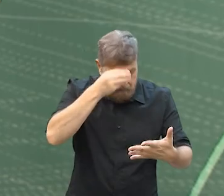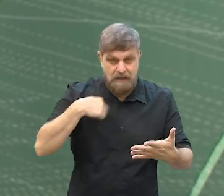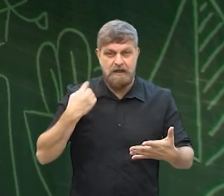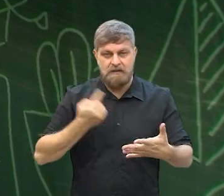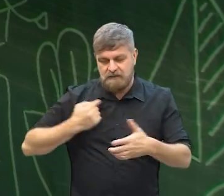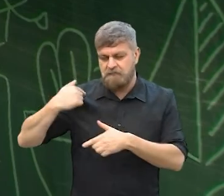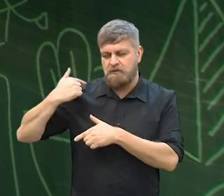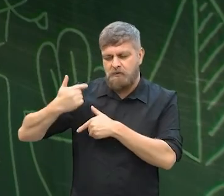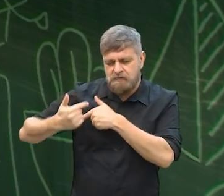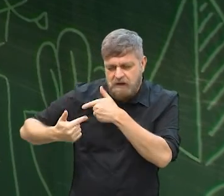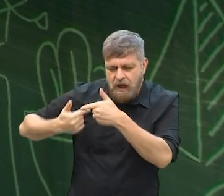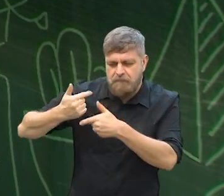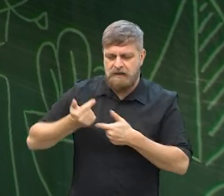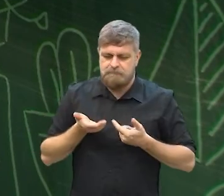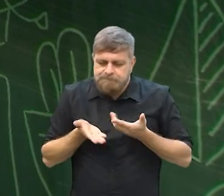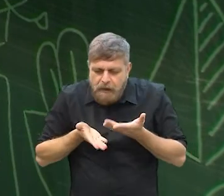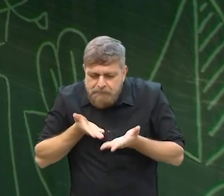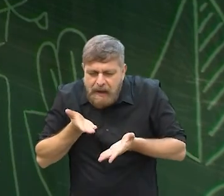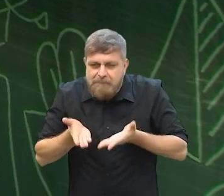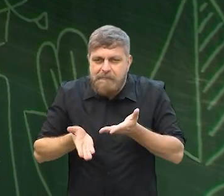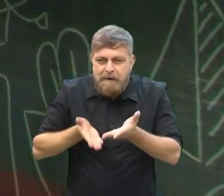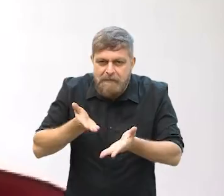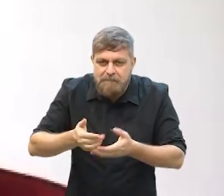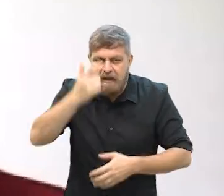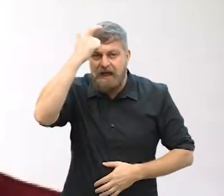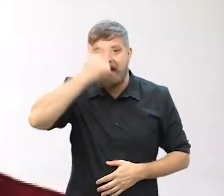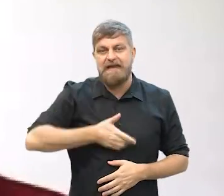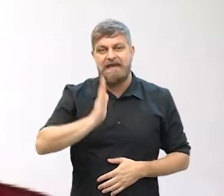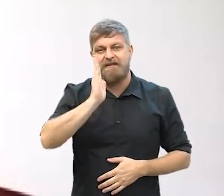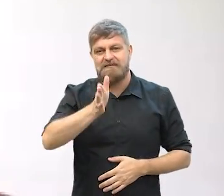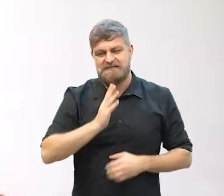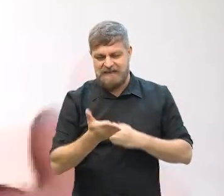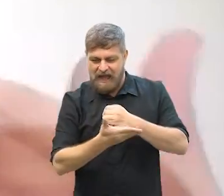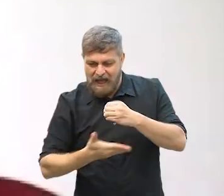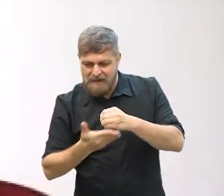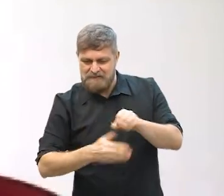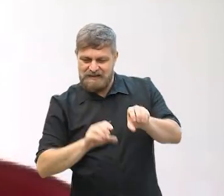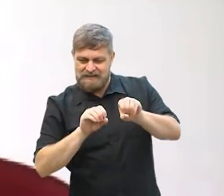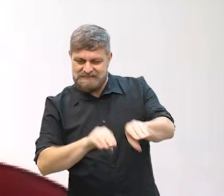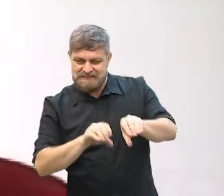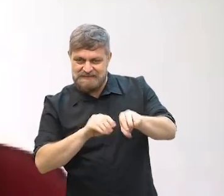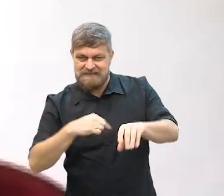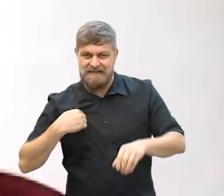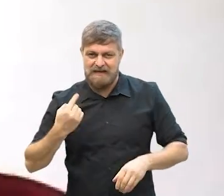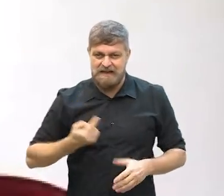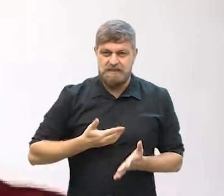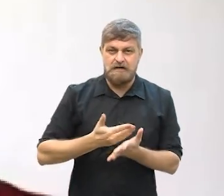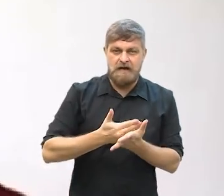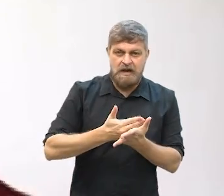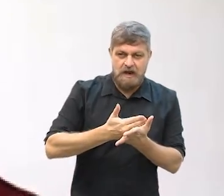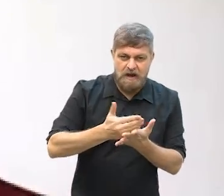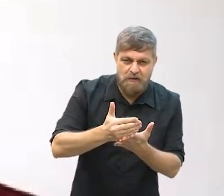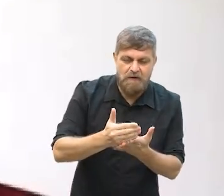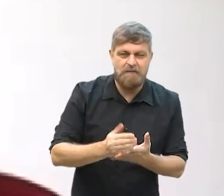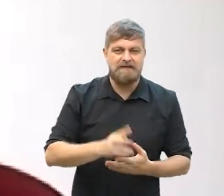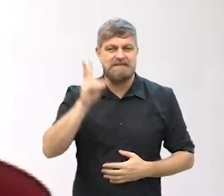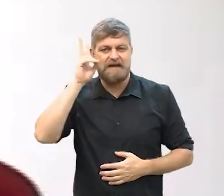um trabalho, a gente, como eu também já dei aula para ensino fundamental, a gente costuma trabalhar inicialmente com